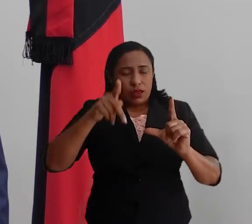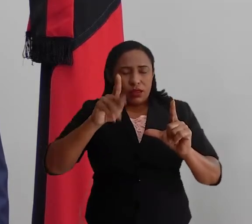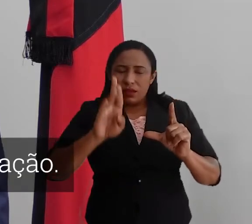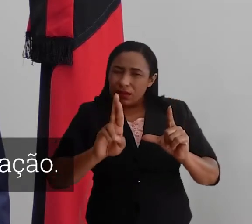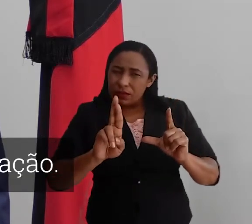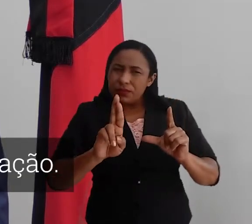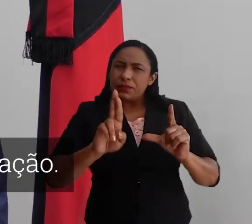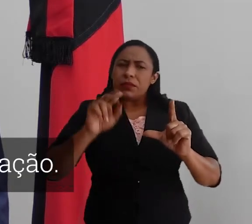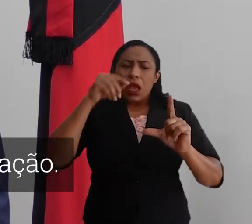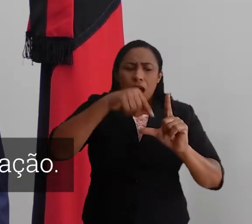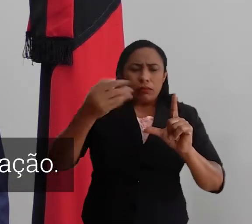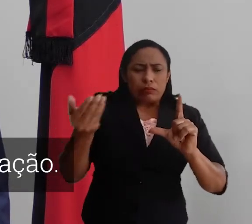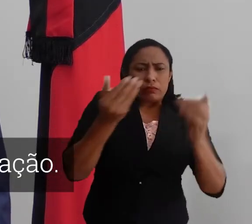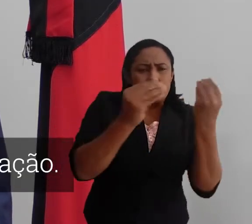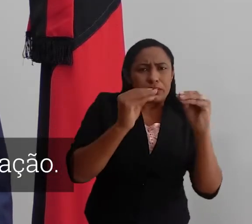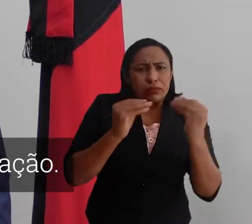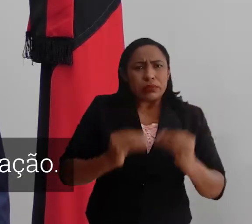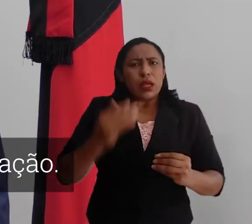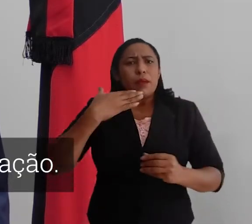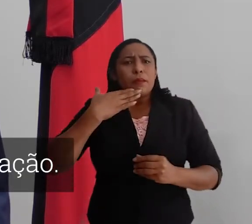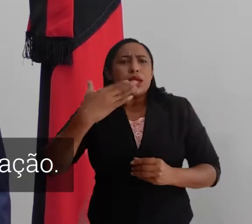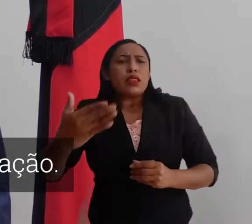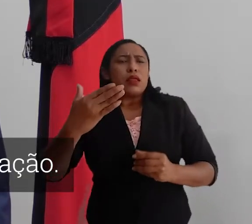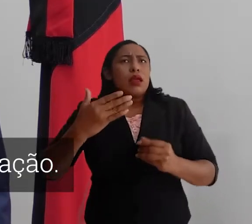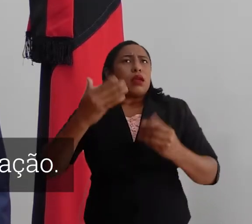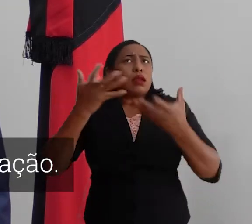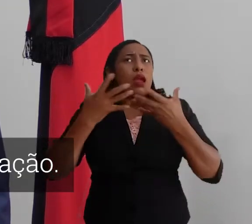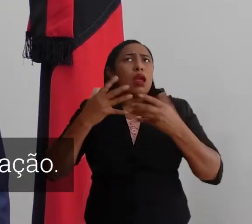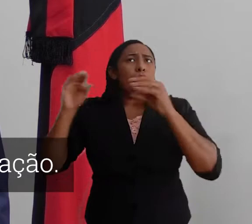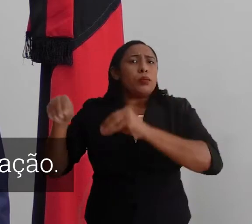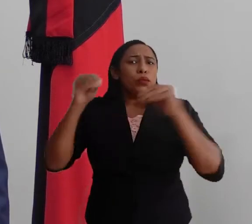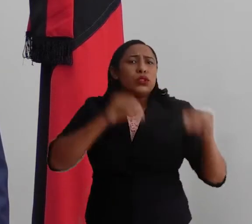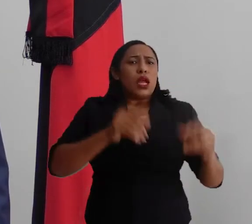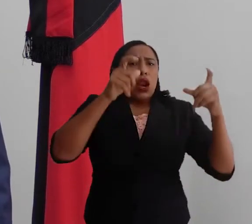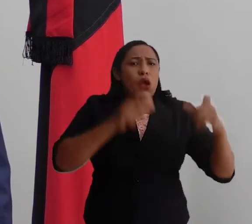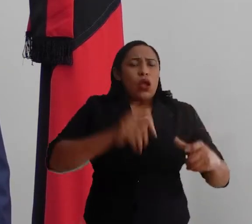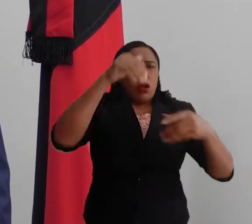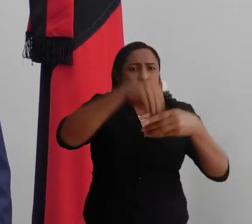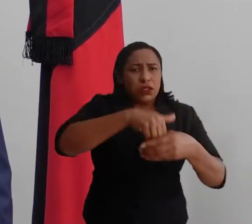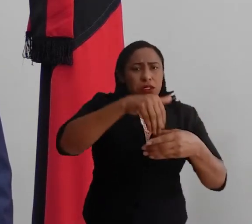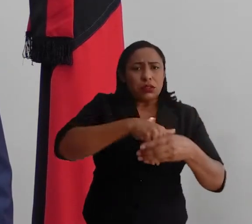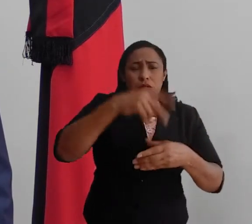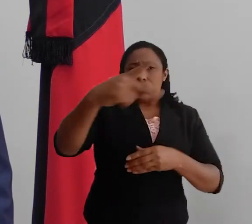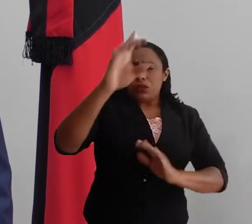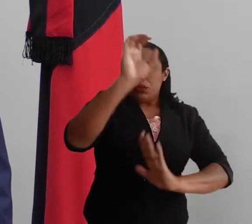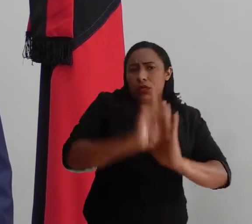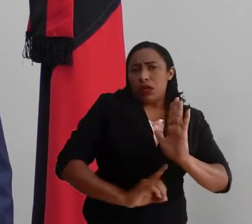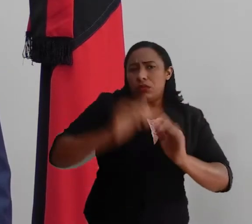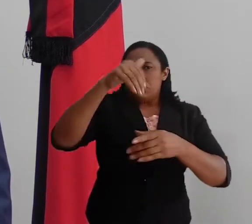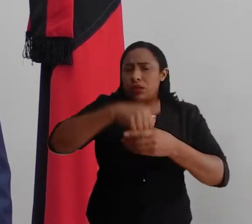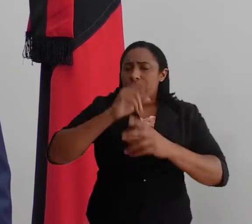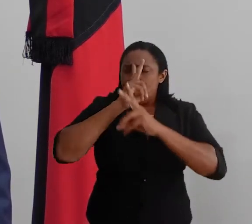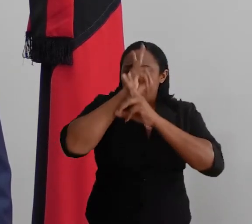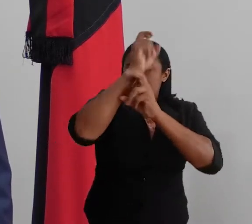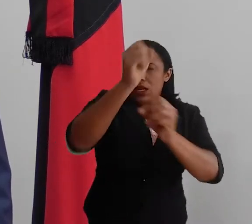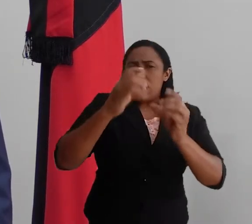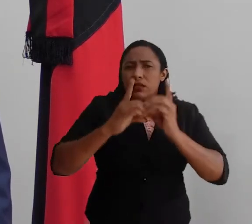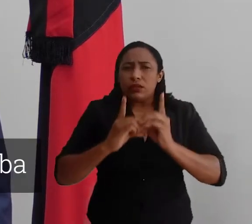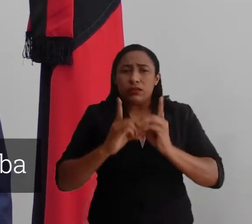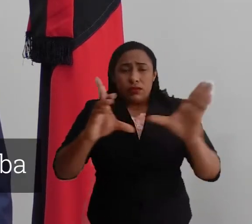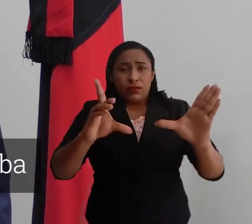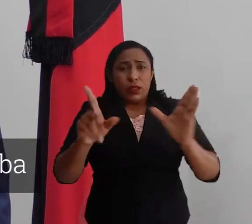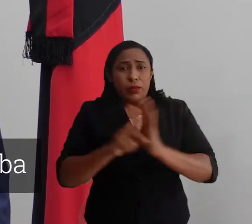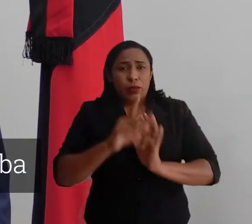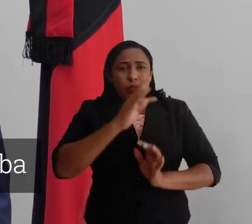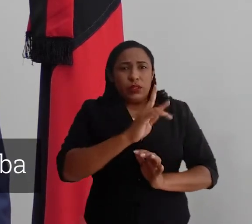www.tredigitopb.jus.br e lá requerer a mudança do seu local de votação. Exerça o seu voto, fortaleça a democracia.